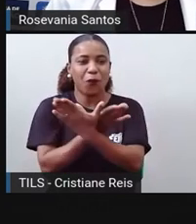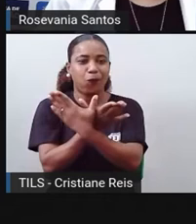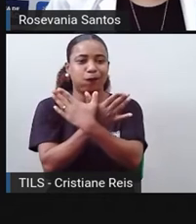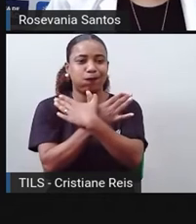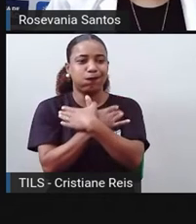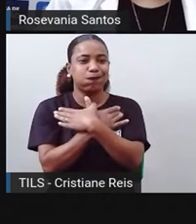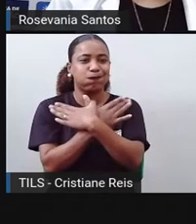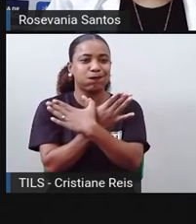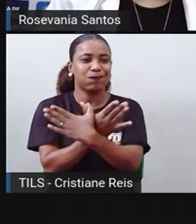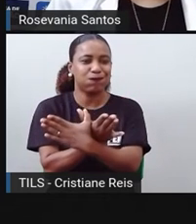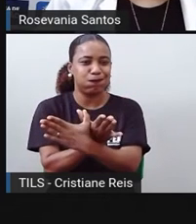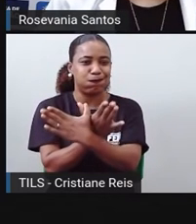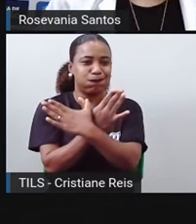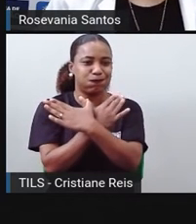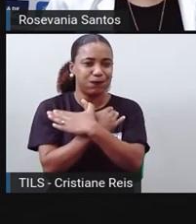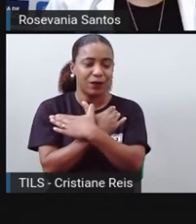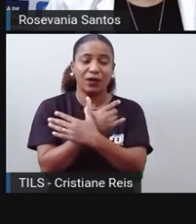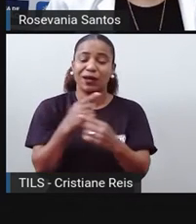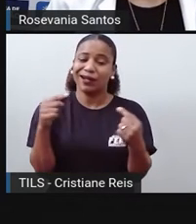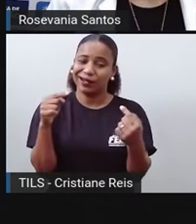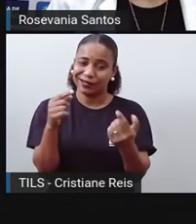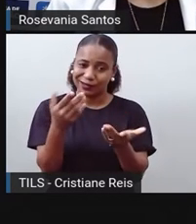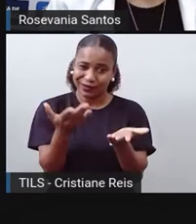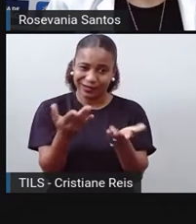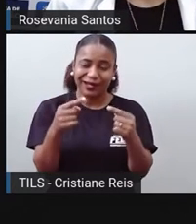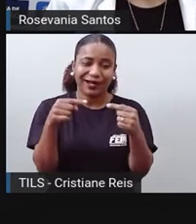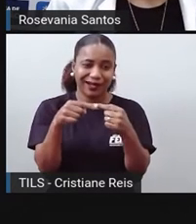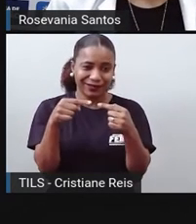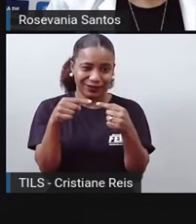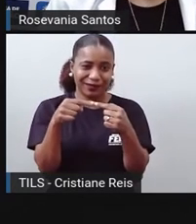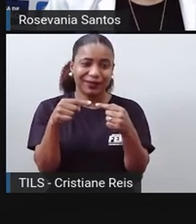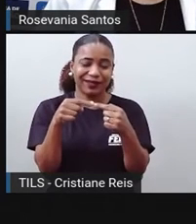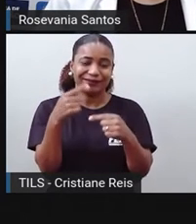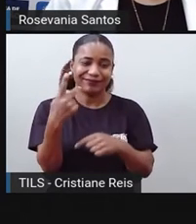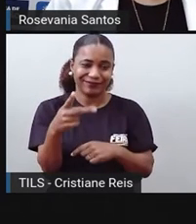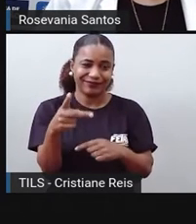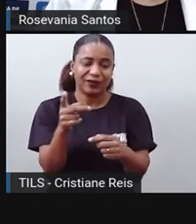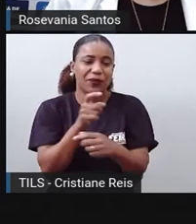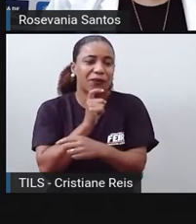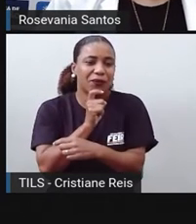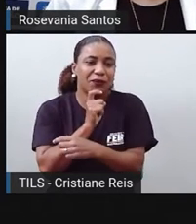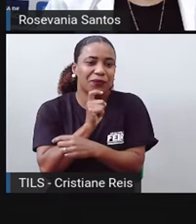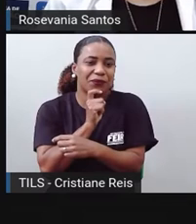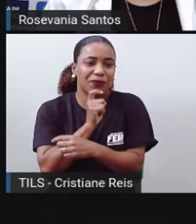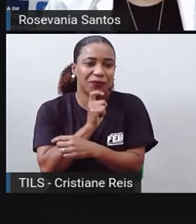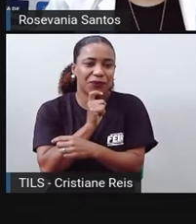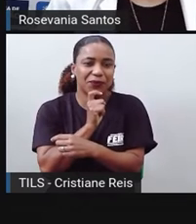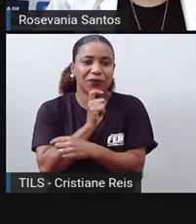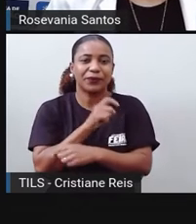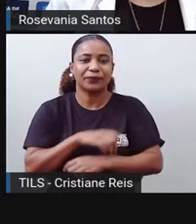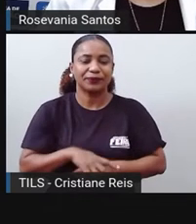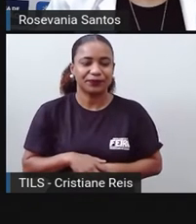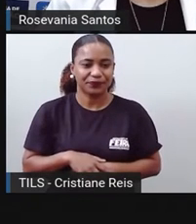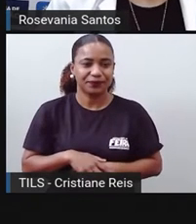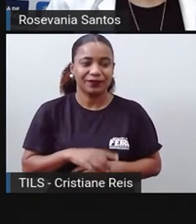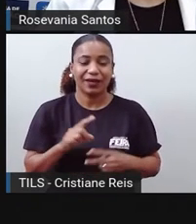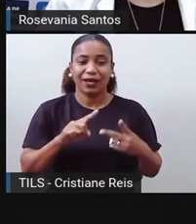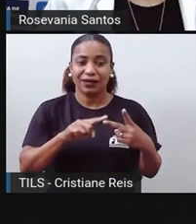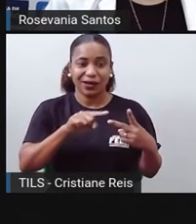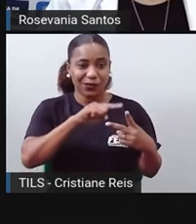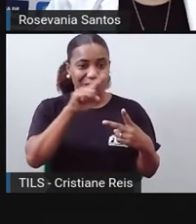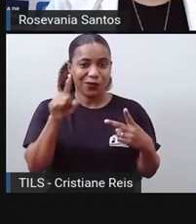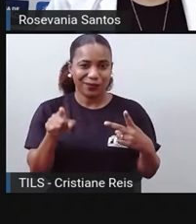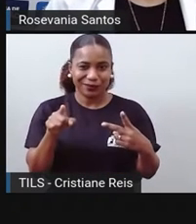são extremamente adaptados a essas temperaturas severas aí o tempo todo. Já a gente tem aqui, né, na